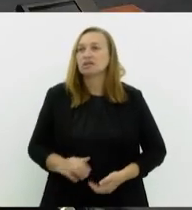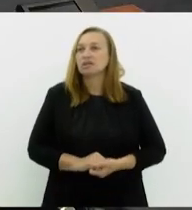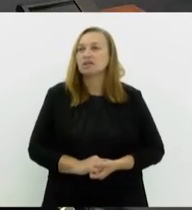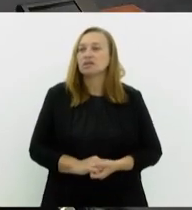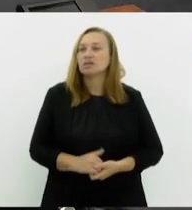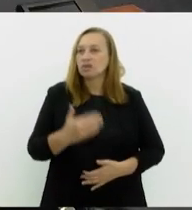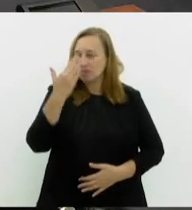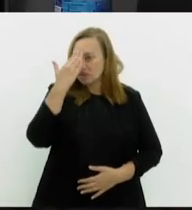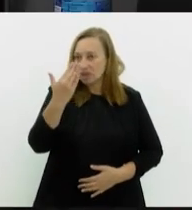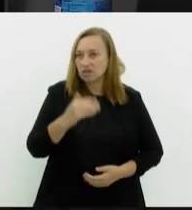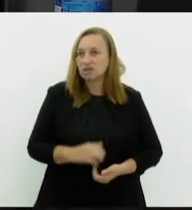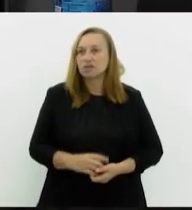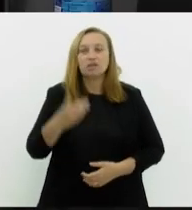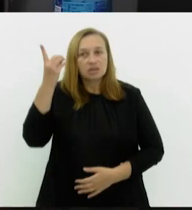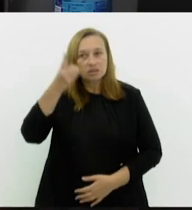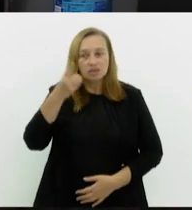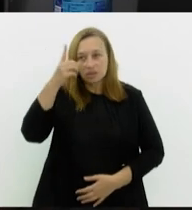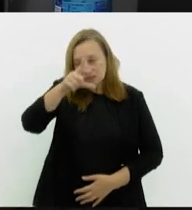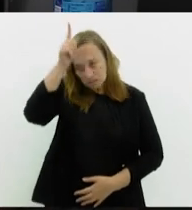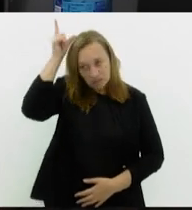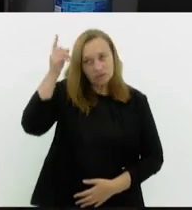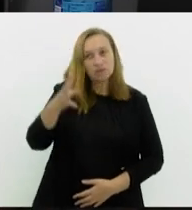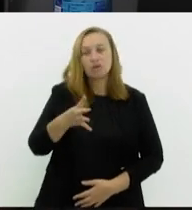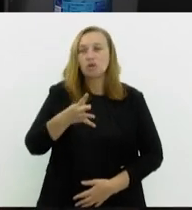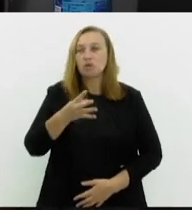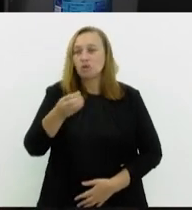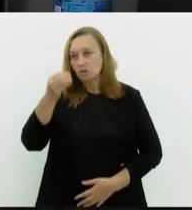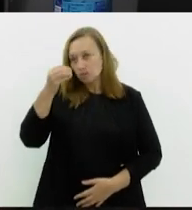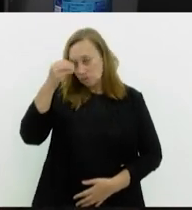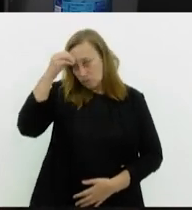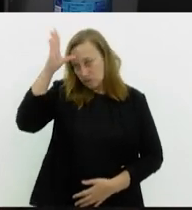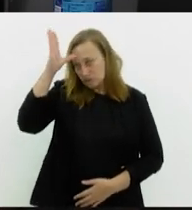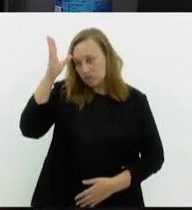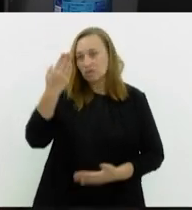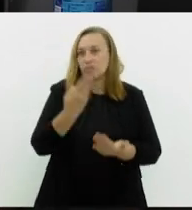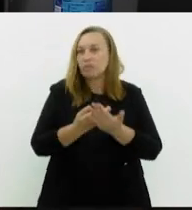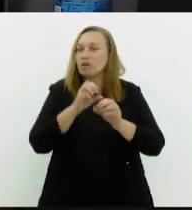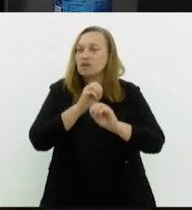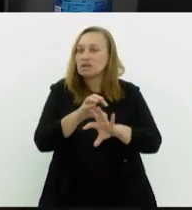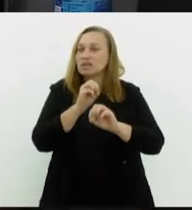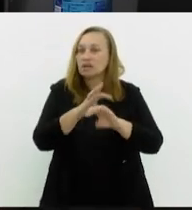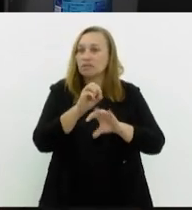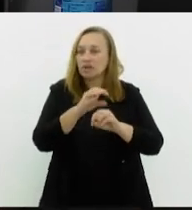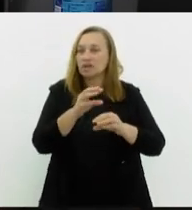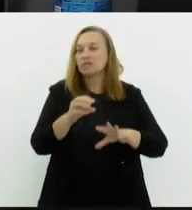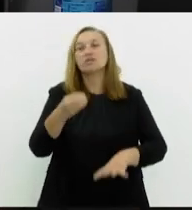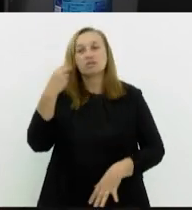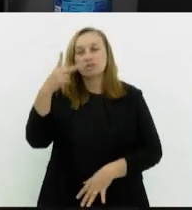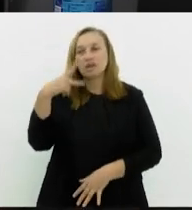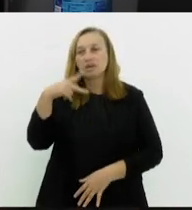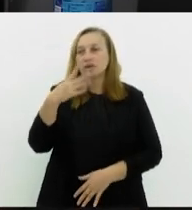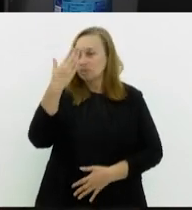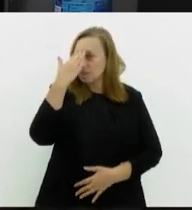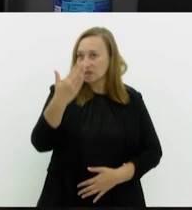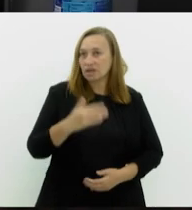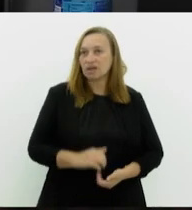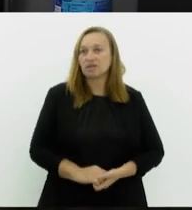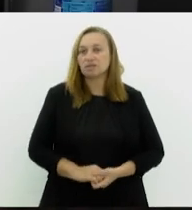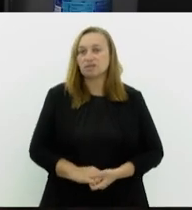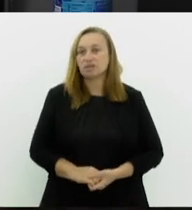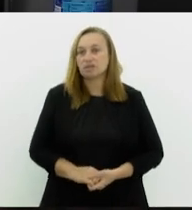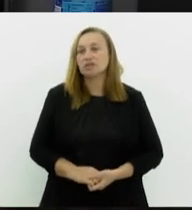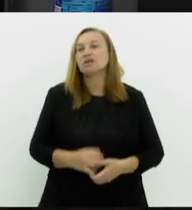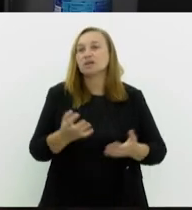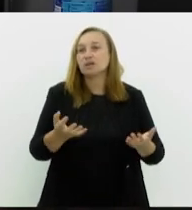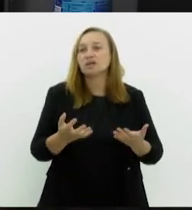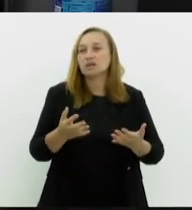Muito obrigado, Luiz Paulo, pelo conhecimento, pela aula que o senhor está dando aqui ao parlamento. Muito obrigado. E eu